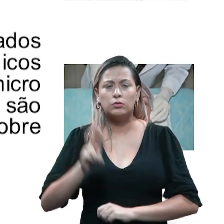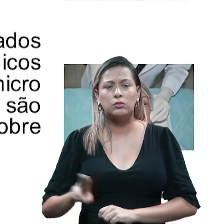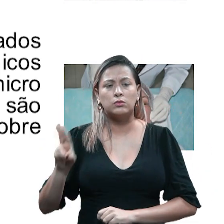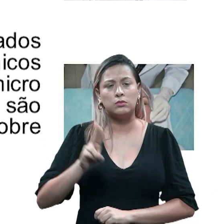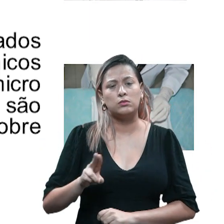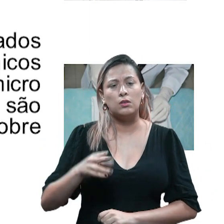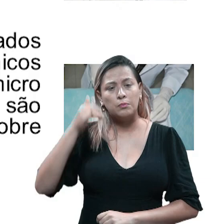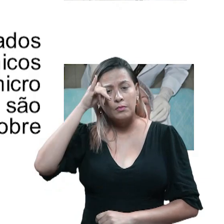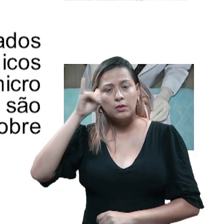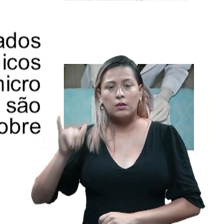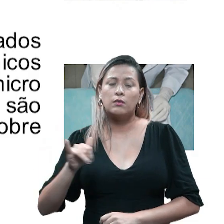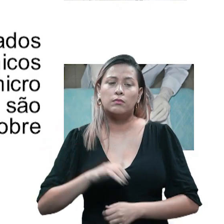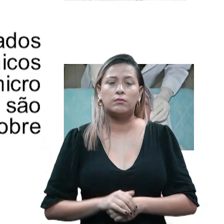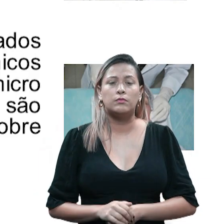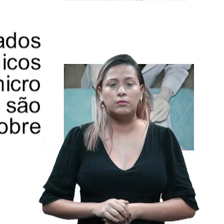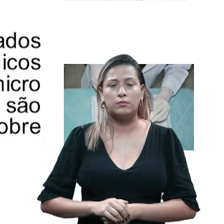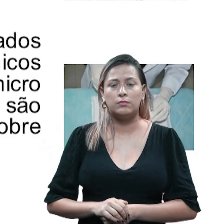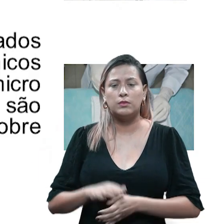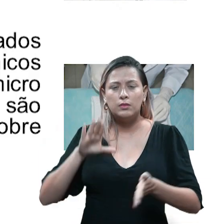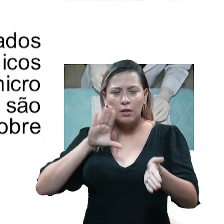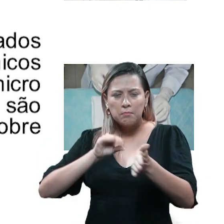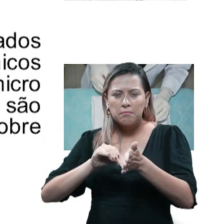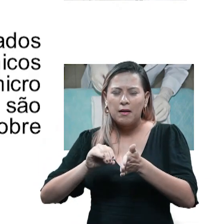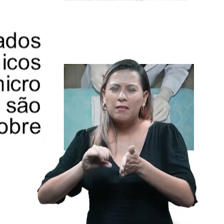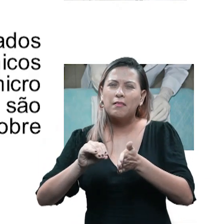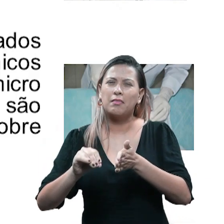de micro-organismos no ambiente ou superfície.